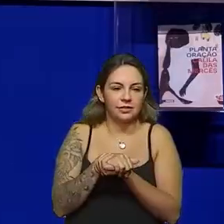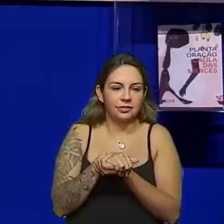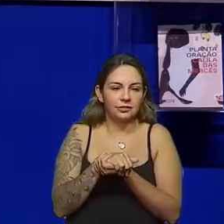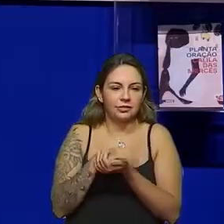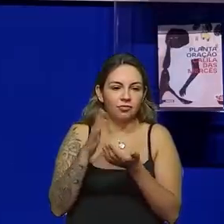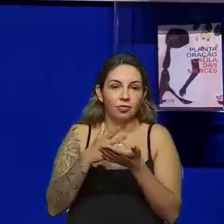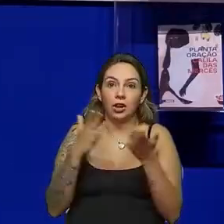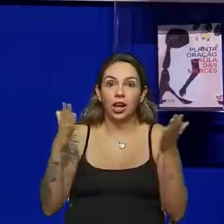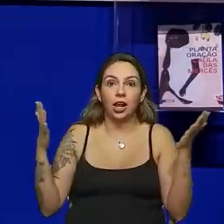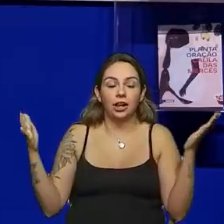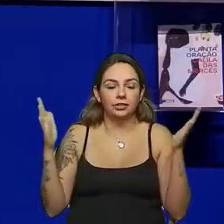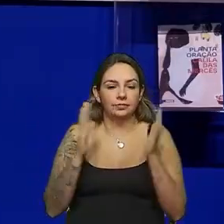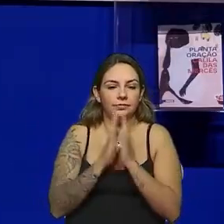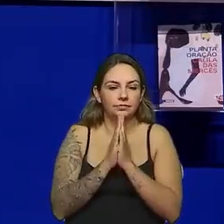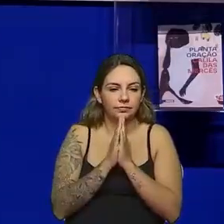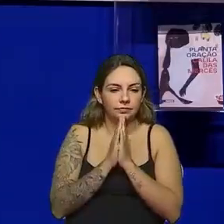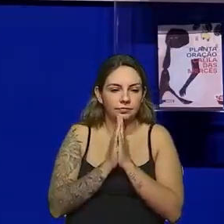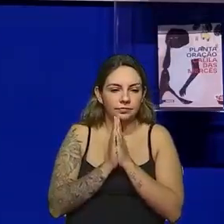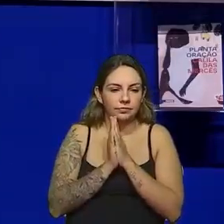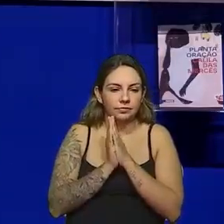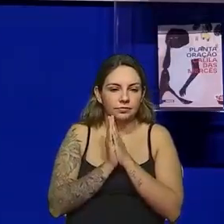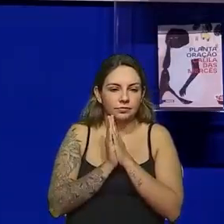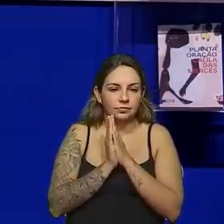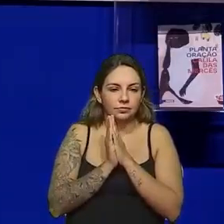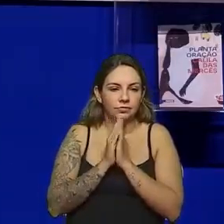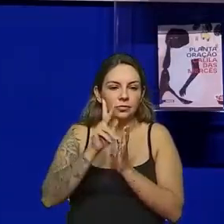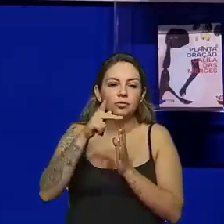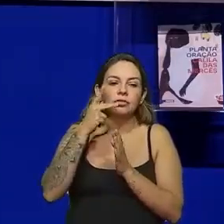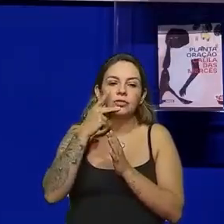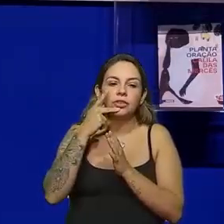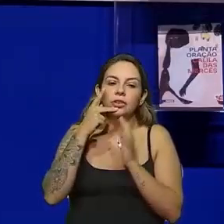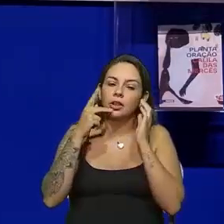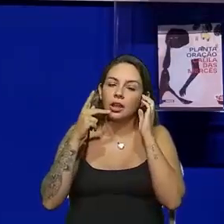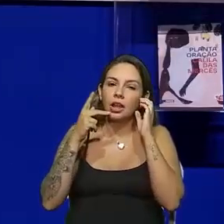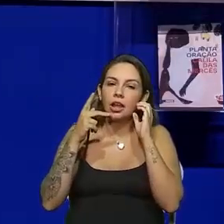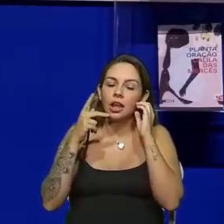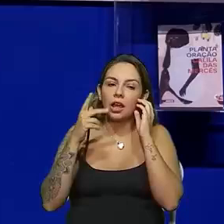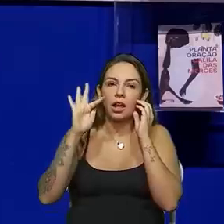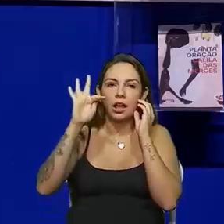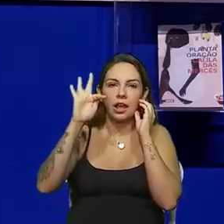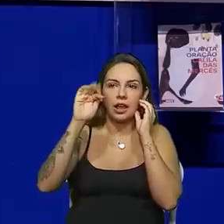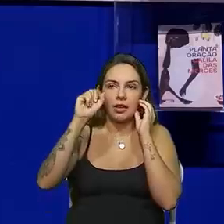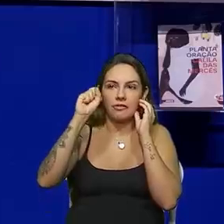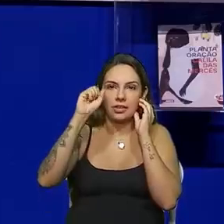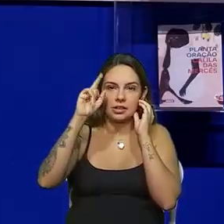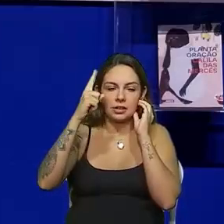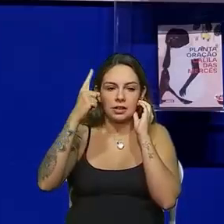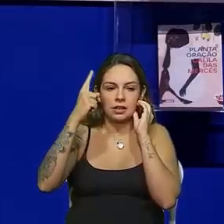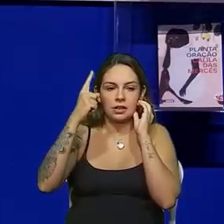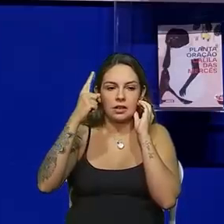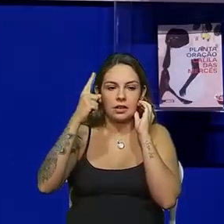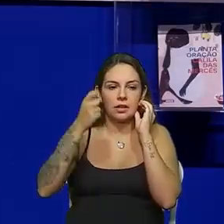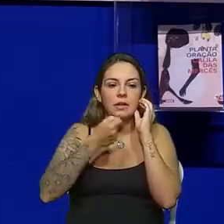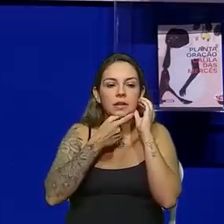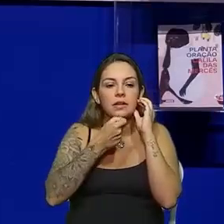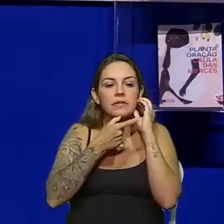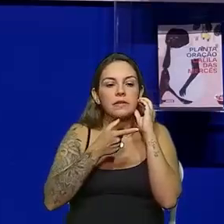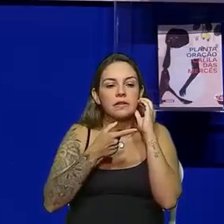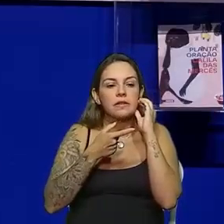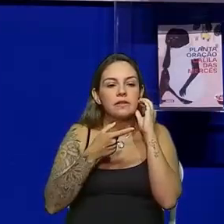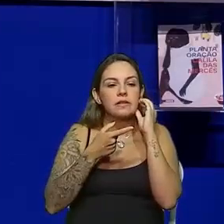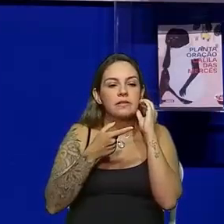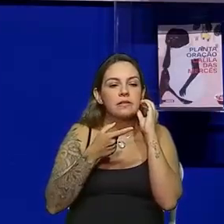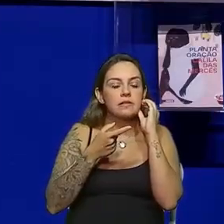livro gigante. A minha tese é o seguinte: falar de fascismo na América é uma piada.